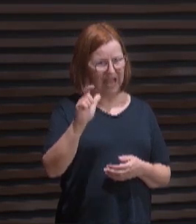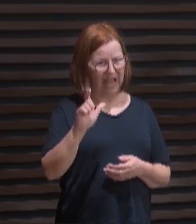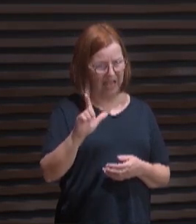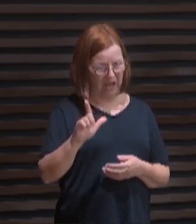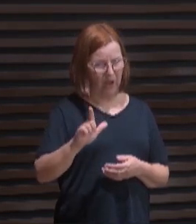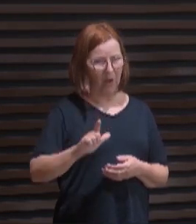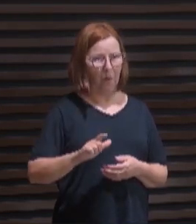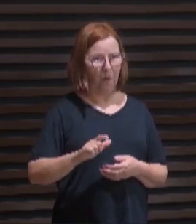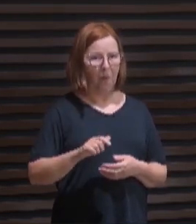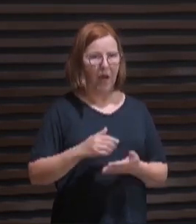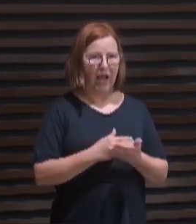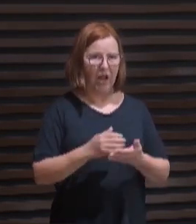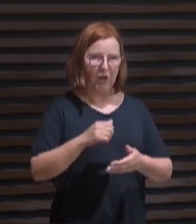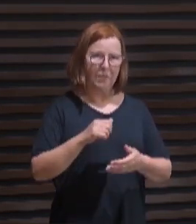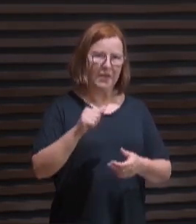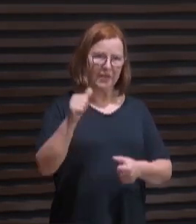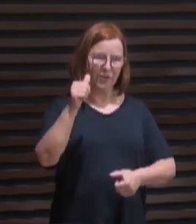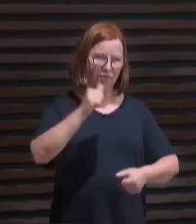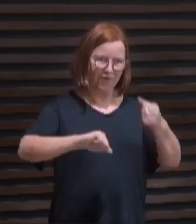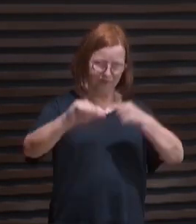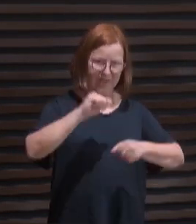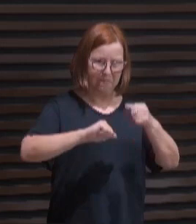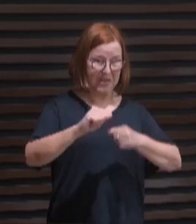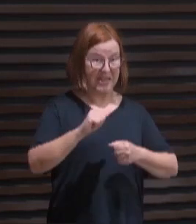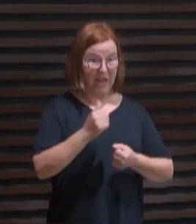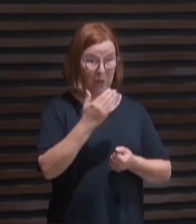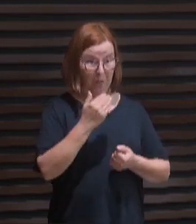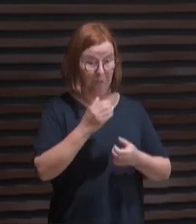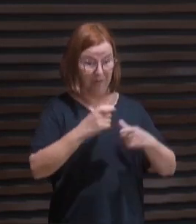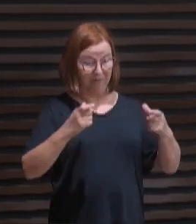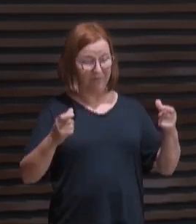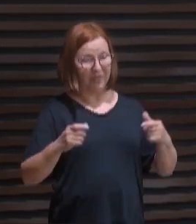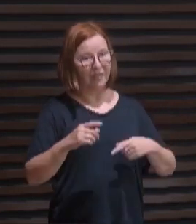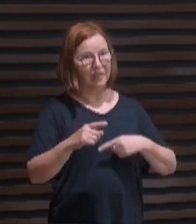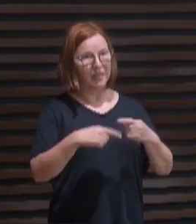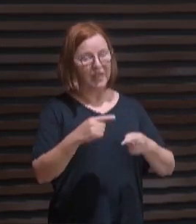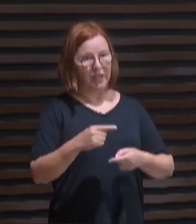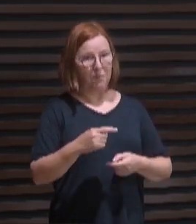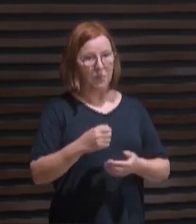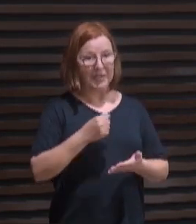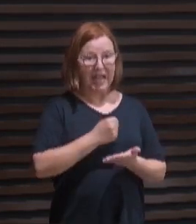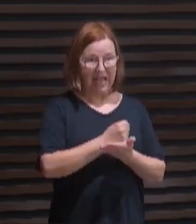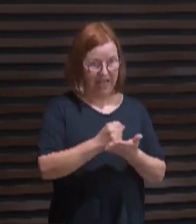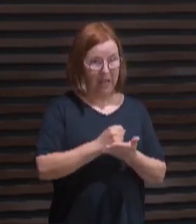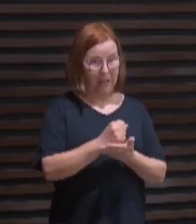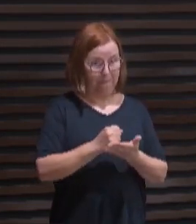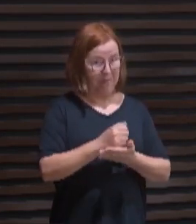a medicina, né? Aí o antibiótico, e aí a gente foi crescendo.